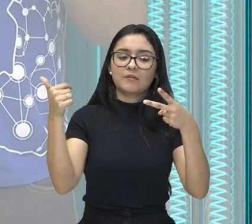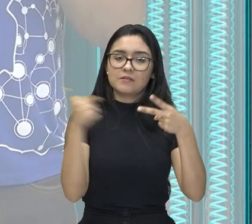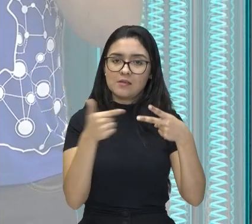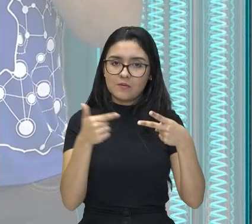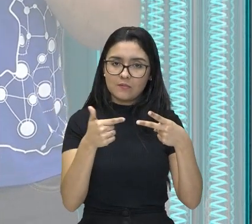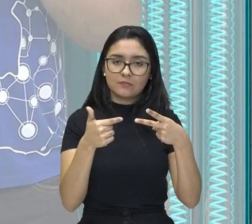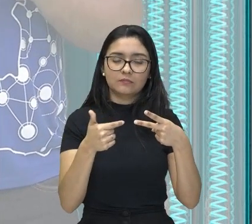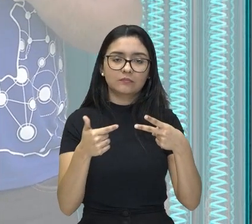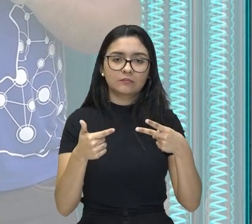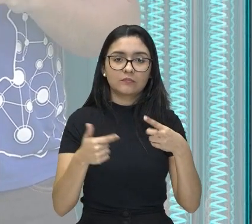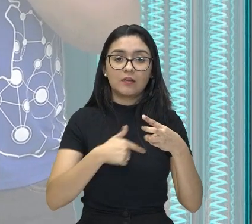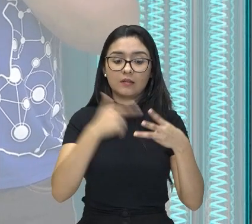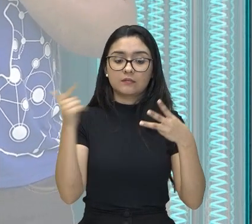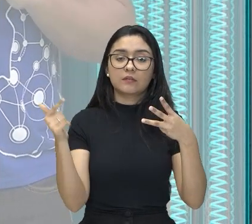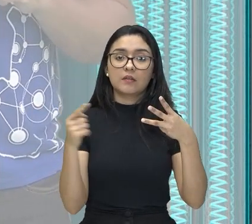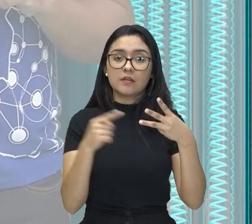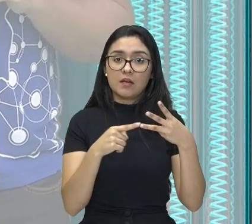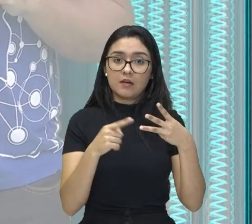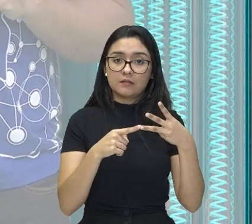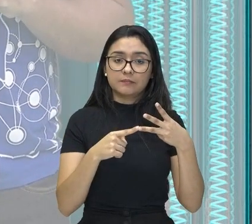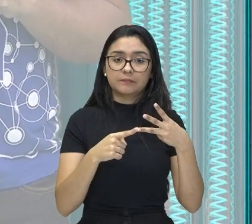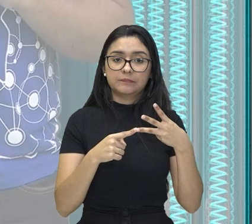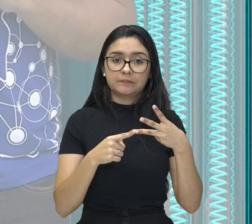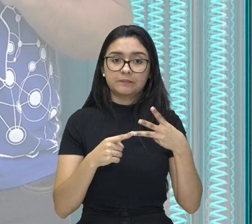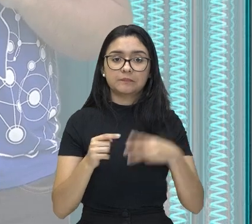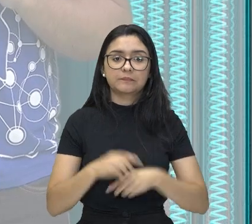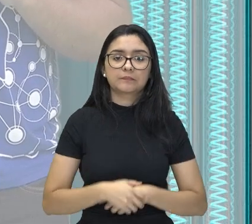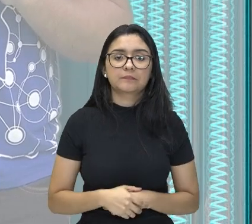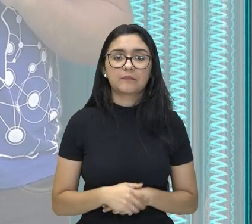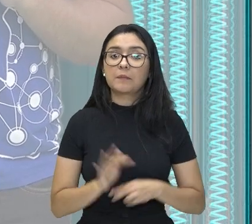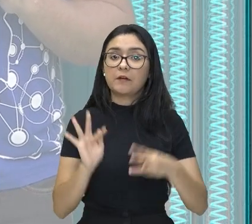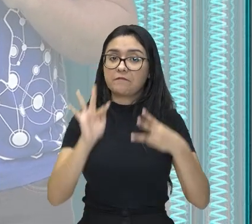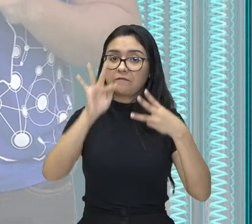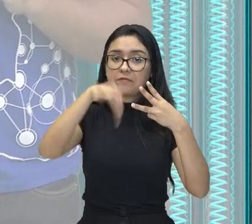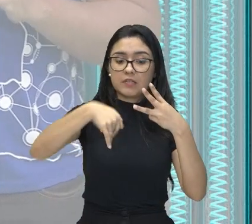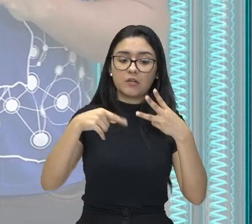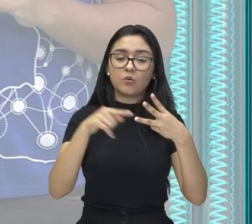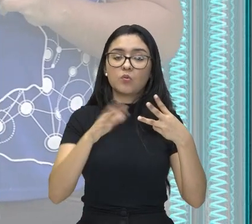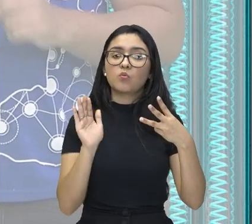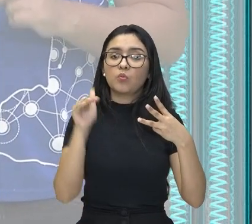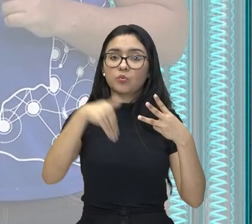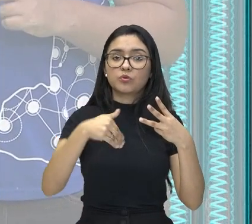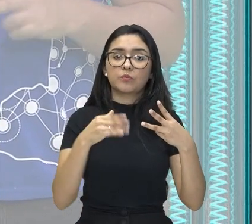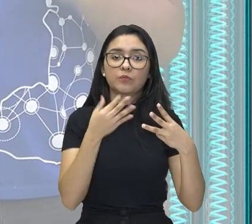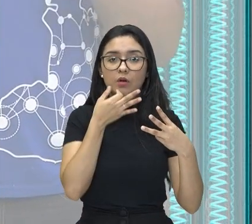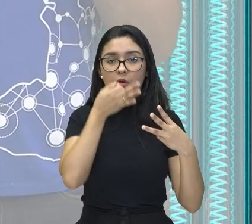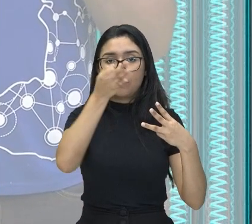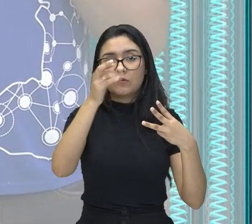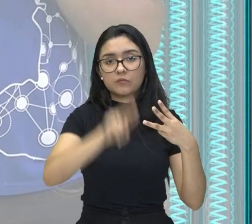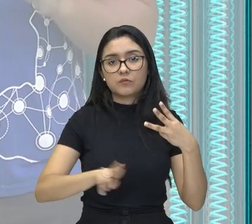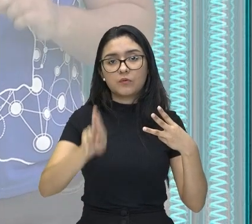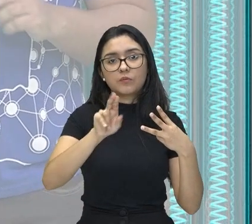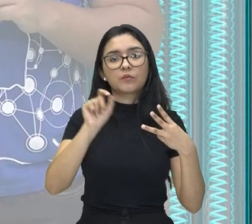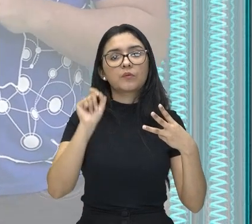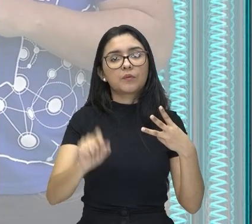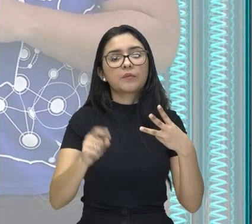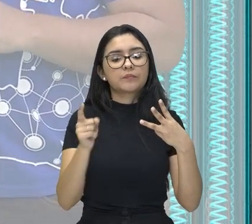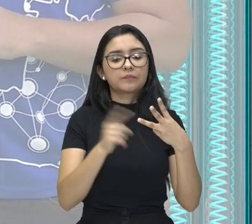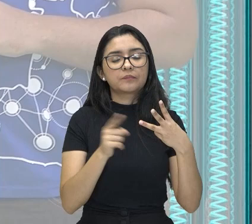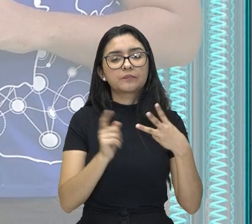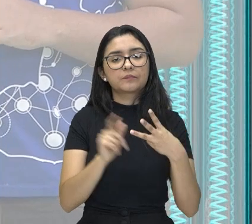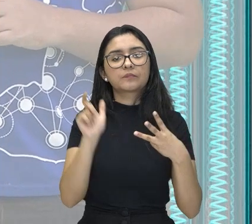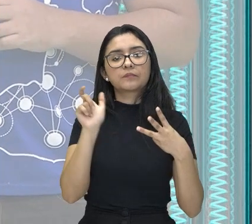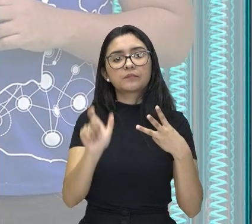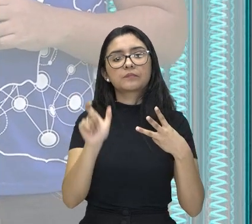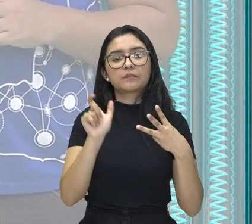argumentos. E para finalizar, para apresentar o último argumento, ele utilizou exatamente o termo, o